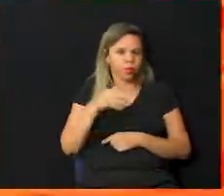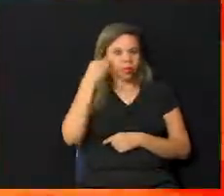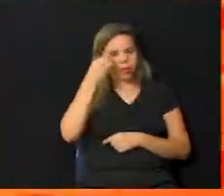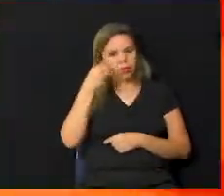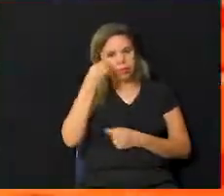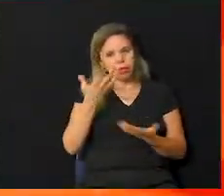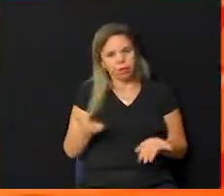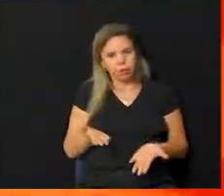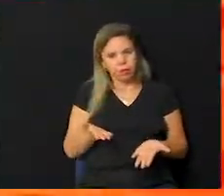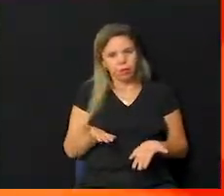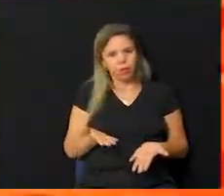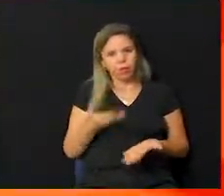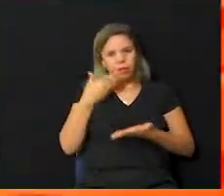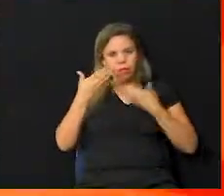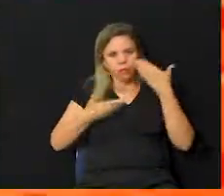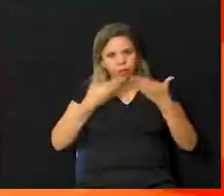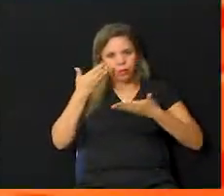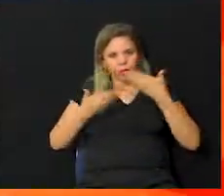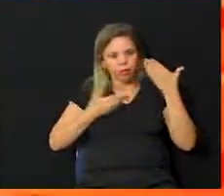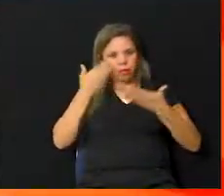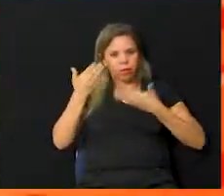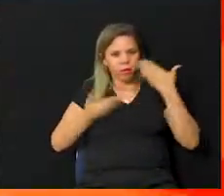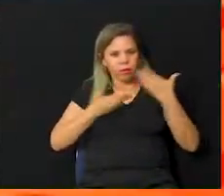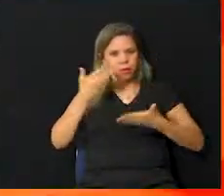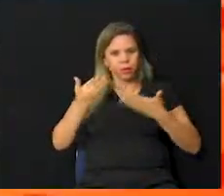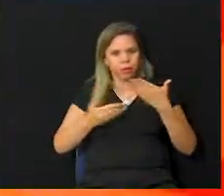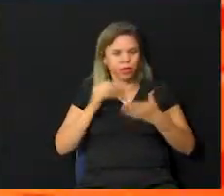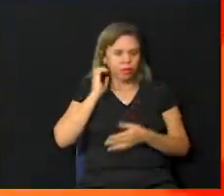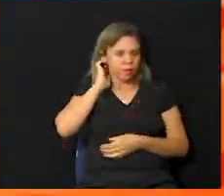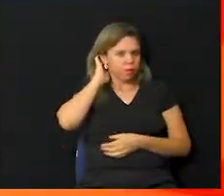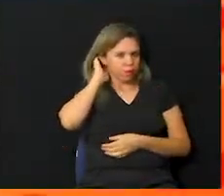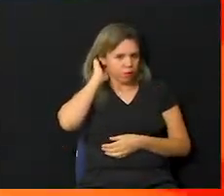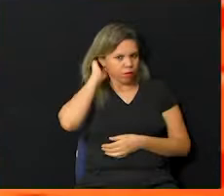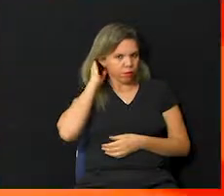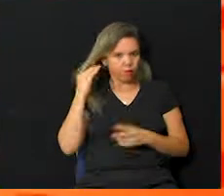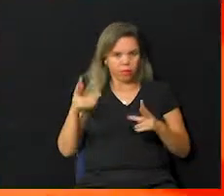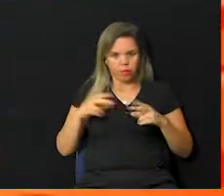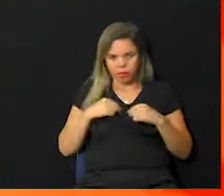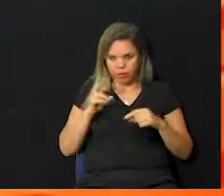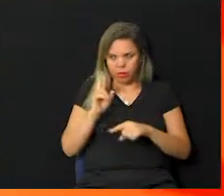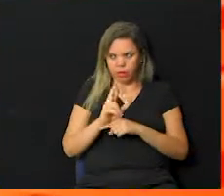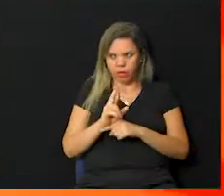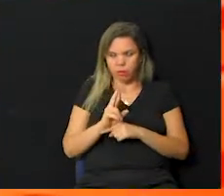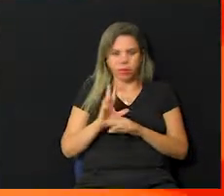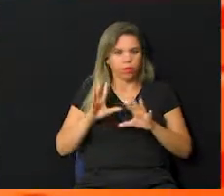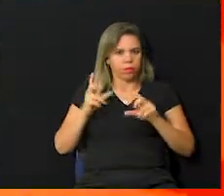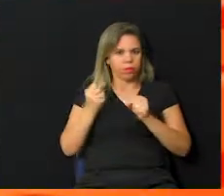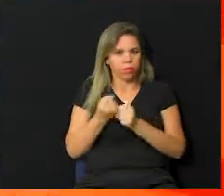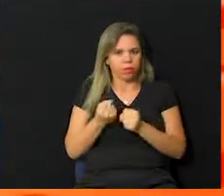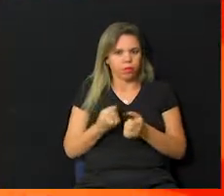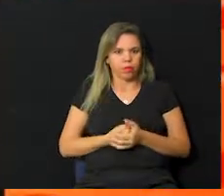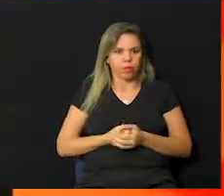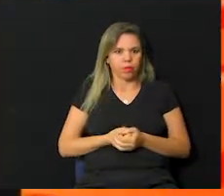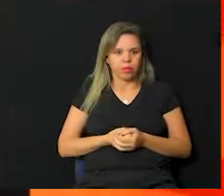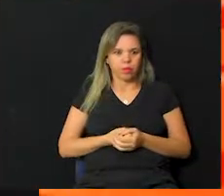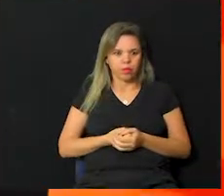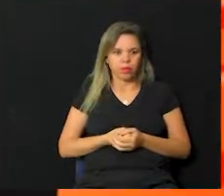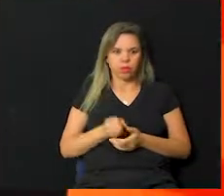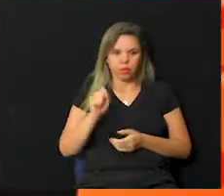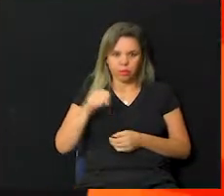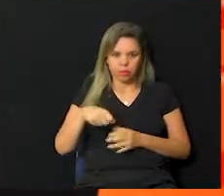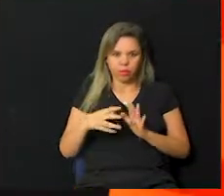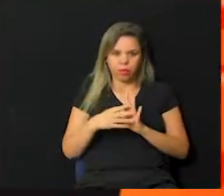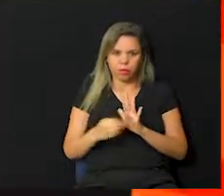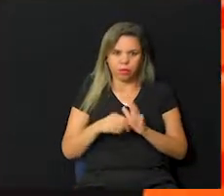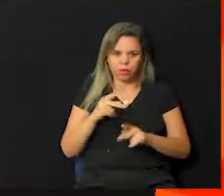suas vivências. Assim, eu tenho sido bastante elogiada nesse sentido, porque eu acho que eu tenho sido bem verossímil. Representatividade é tudo. É